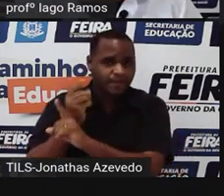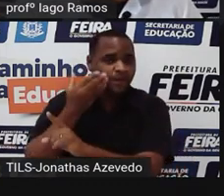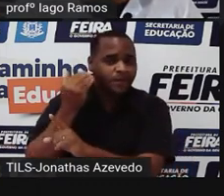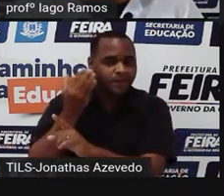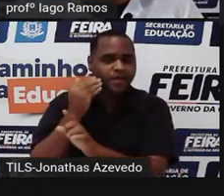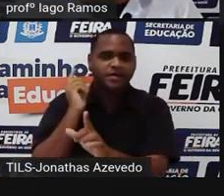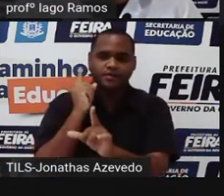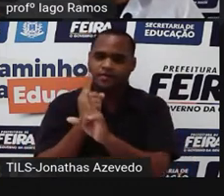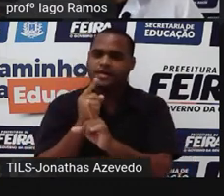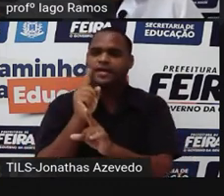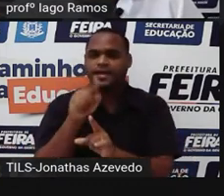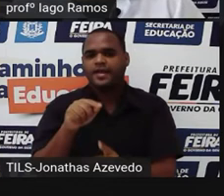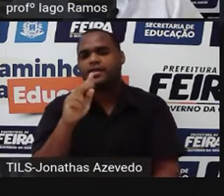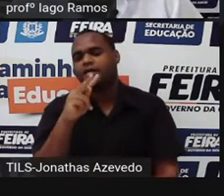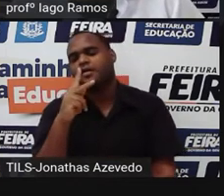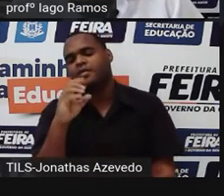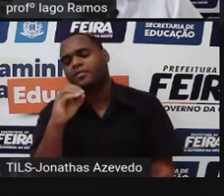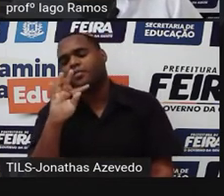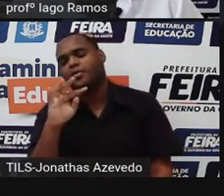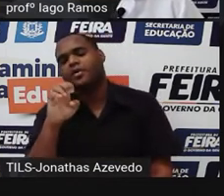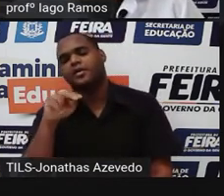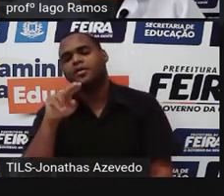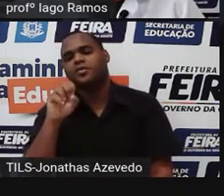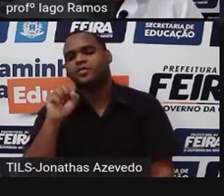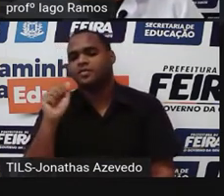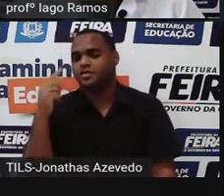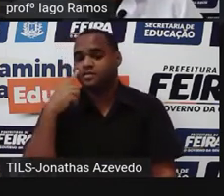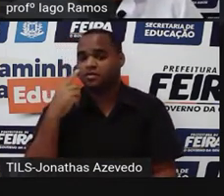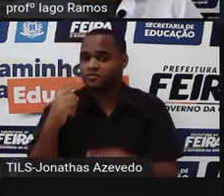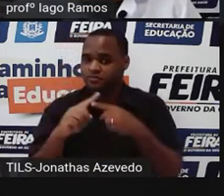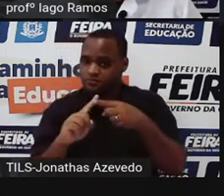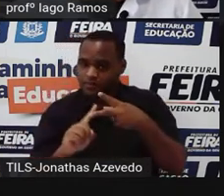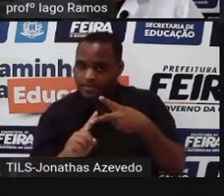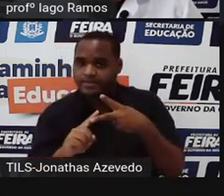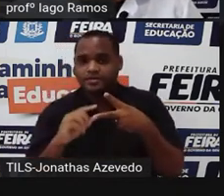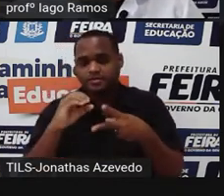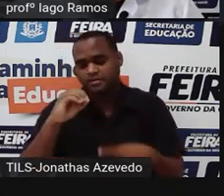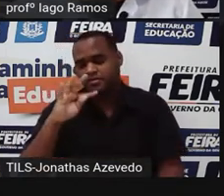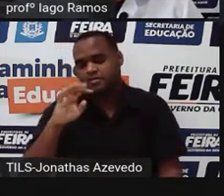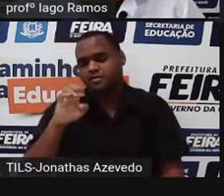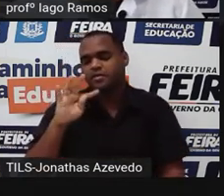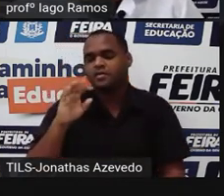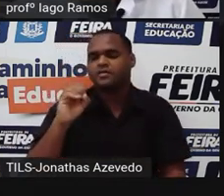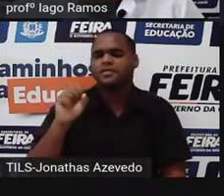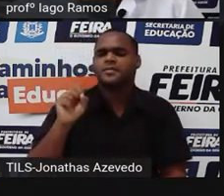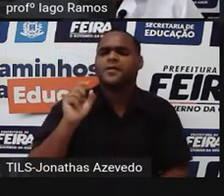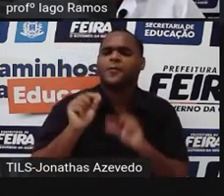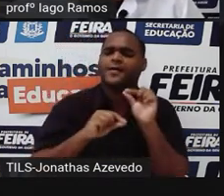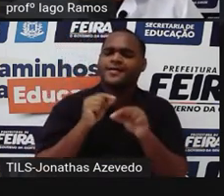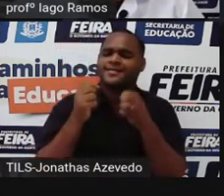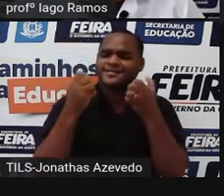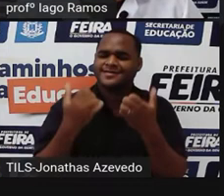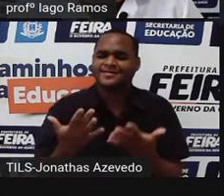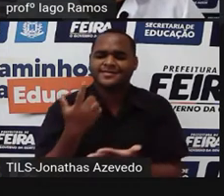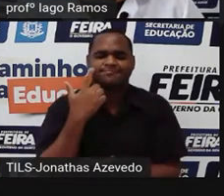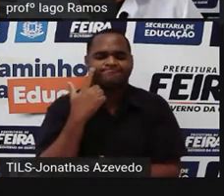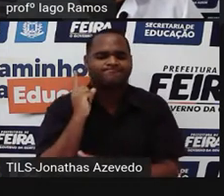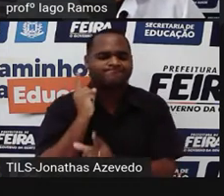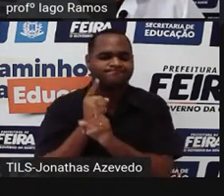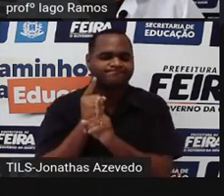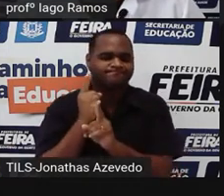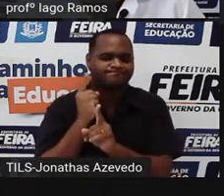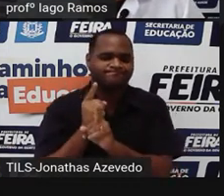lado chamado hipotenusa e os outros dois lados catetos. Como a gente acabou de dizer, a hipotenusa sempre